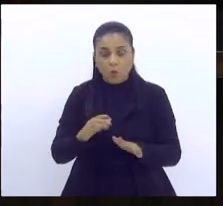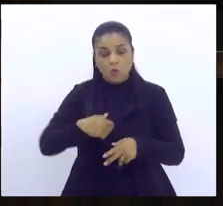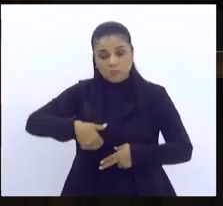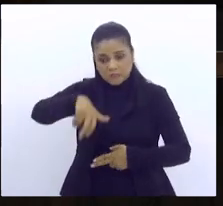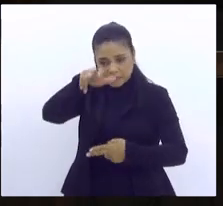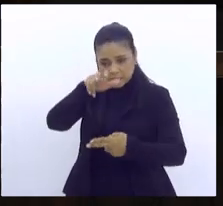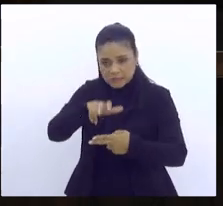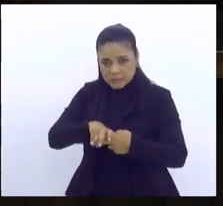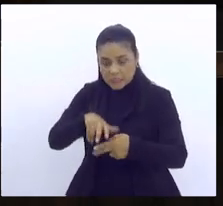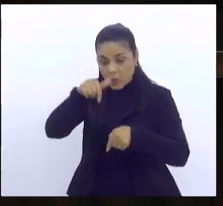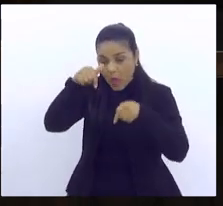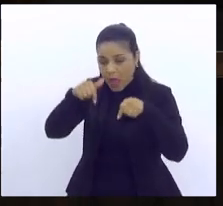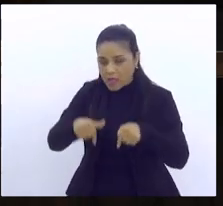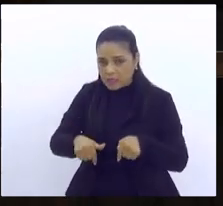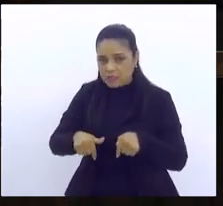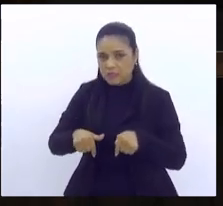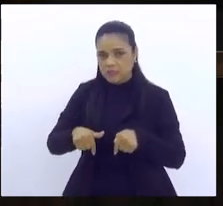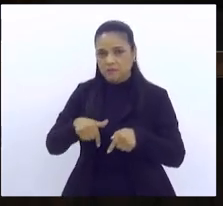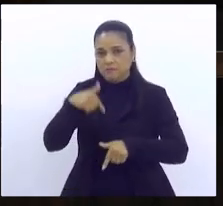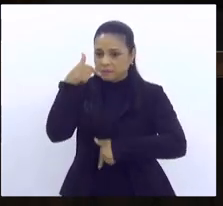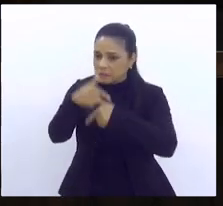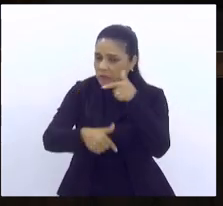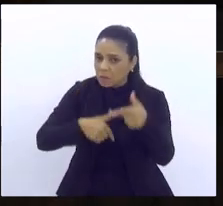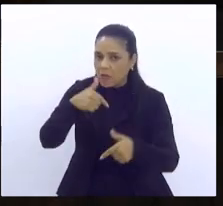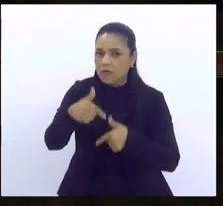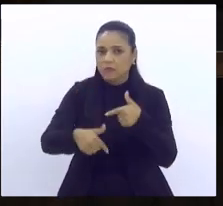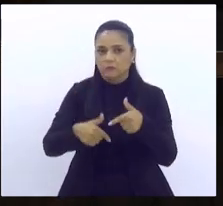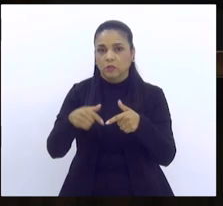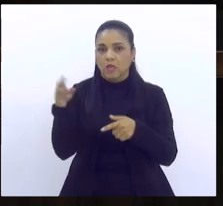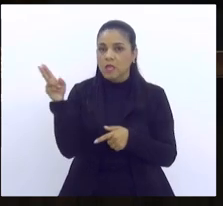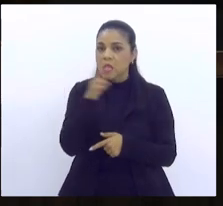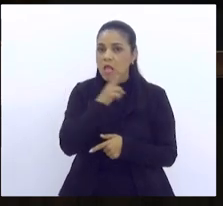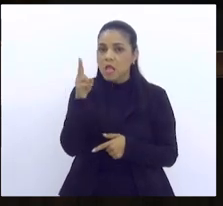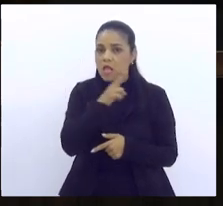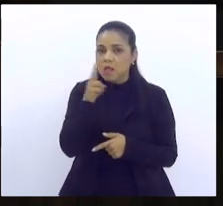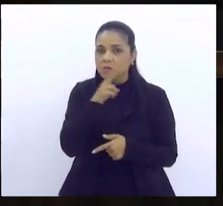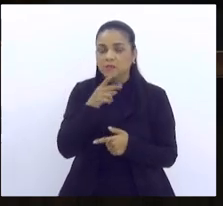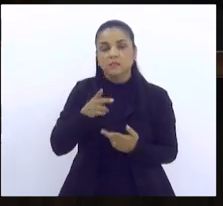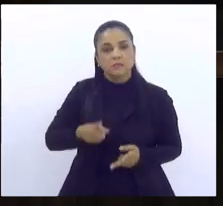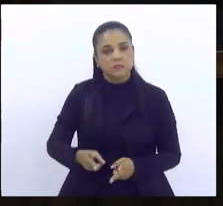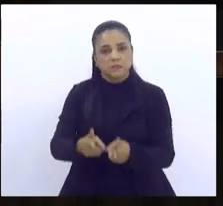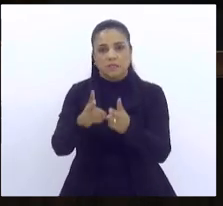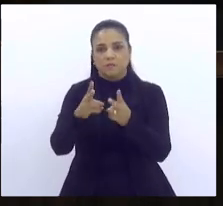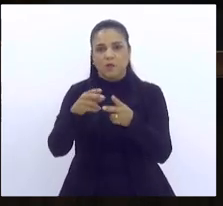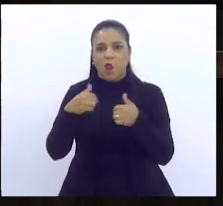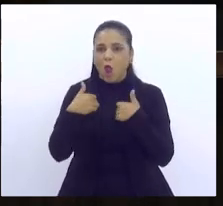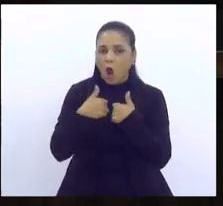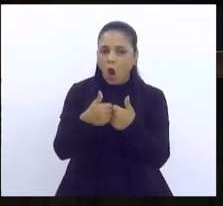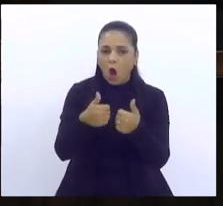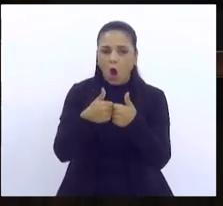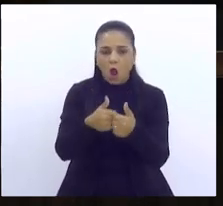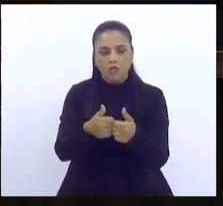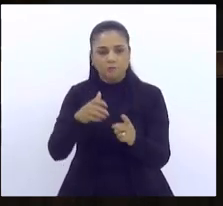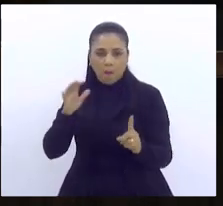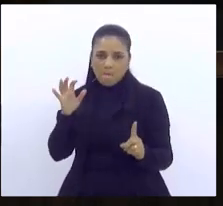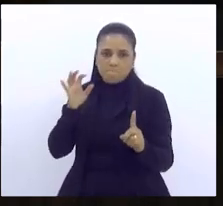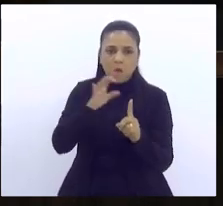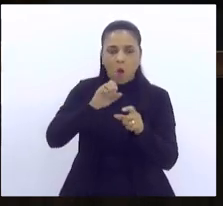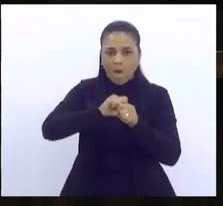bundinha sentado aqui na sua pasta. Porque aqui é emergência o tempo inteiro. É ônibus atacado por